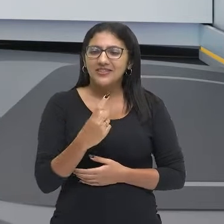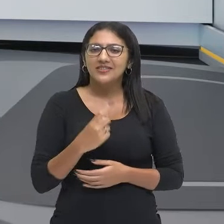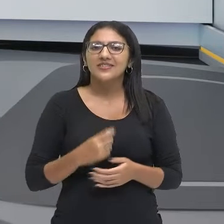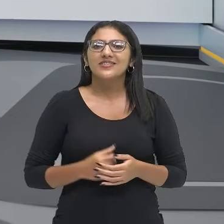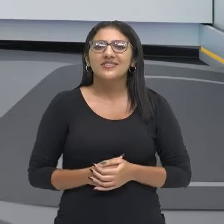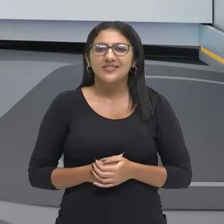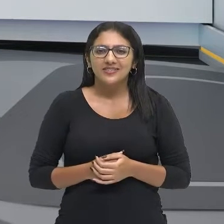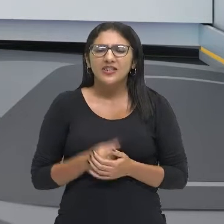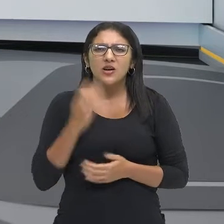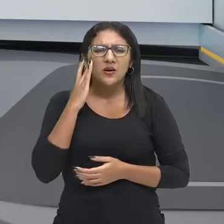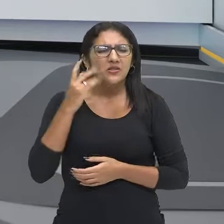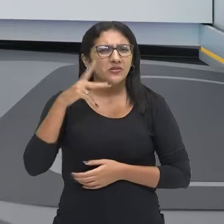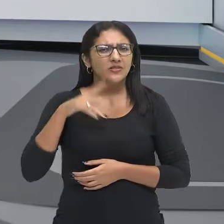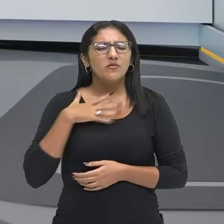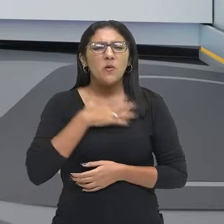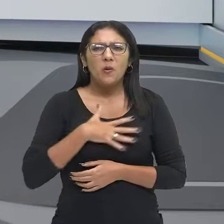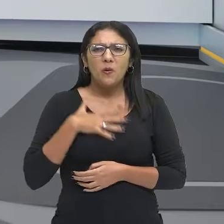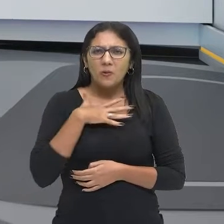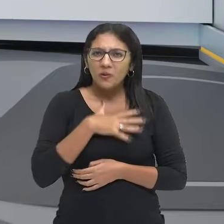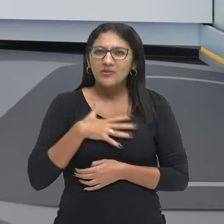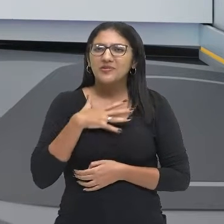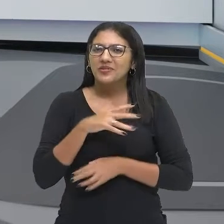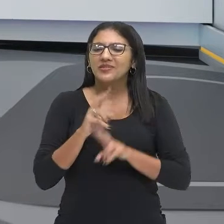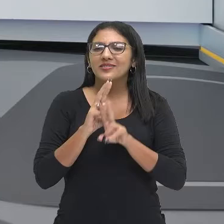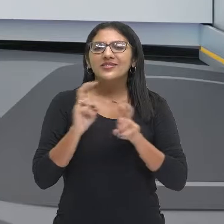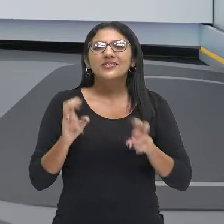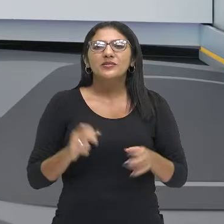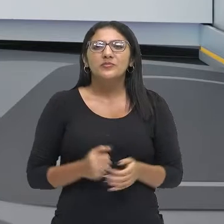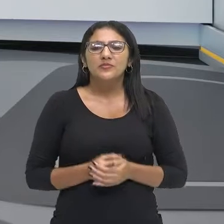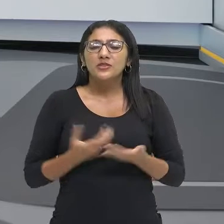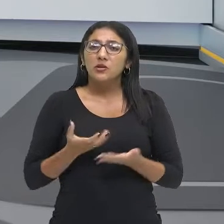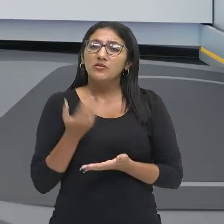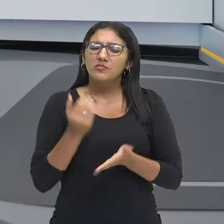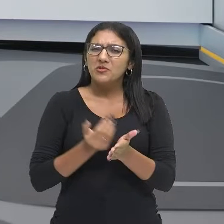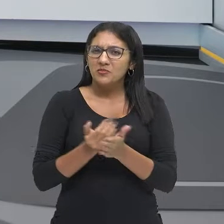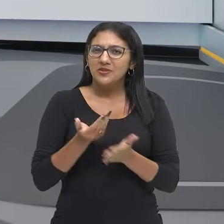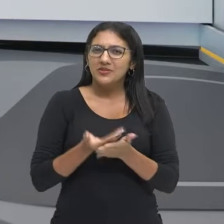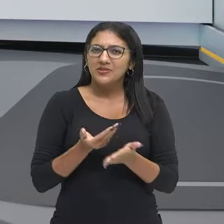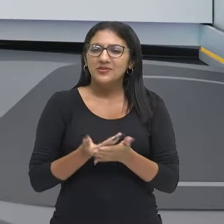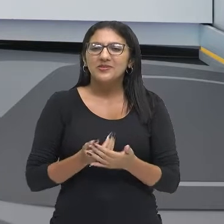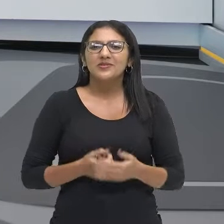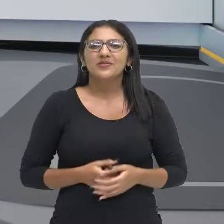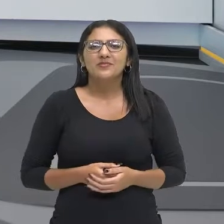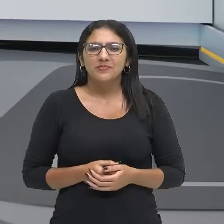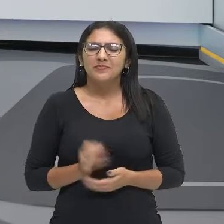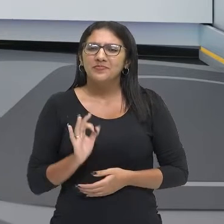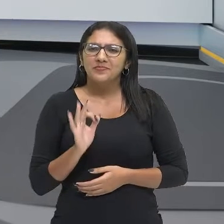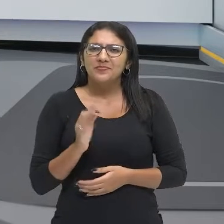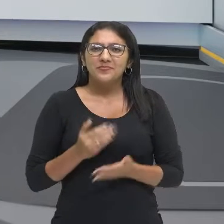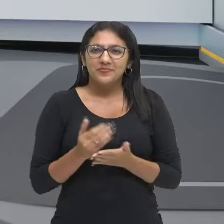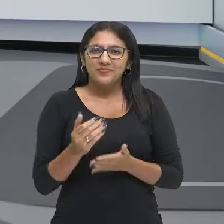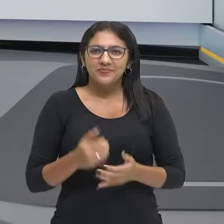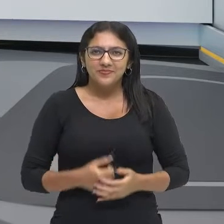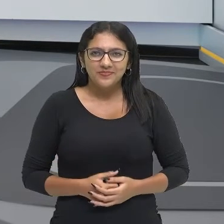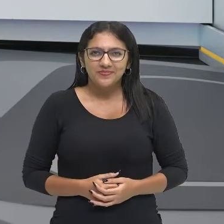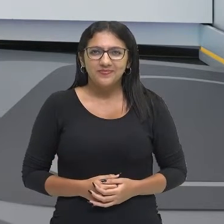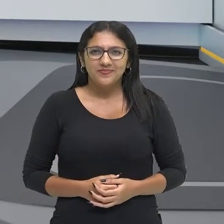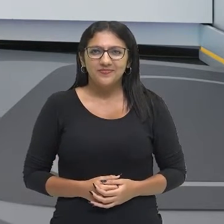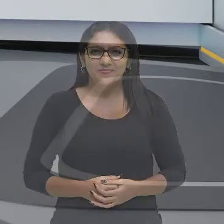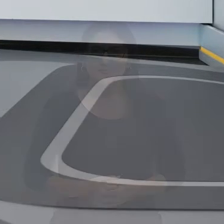coisa que eles vão gostar muito de tratar, né? É isso mesmo. Então vamos logo conferir? Vamos, partiu o conhecimento.